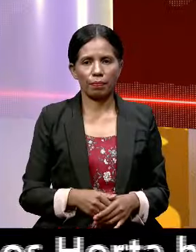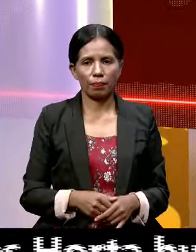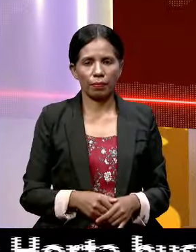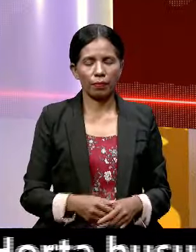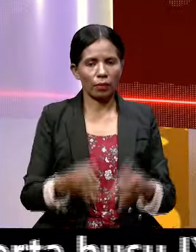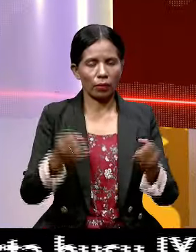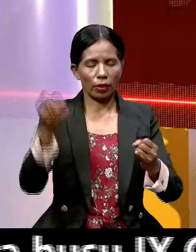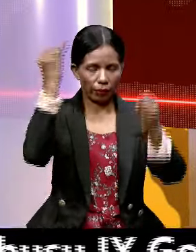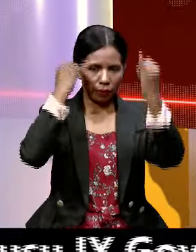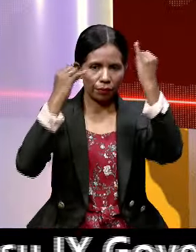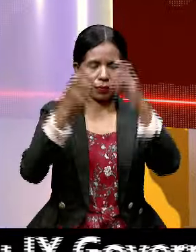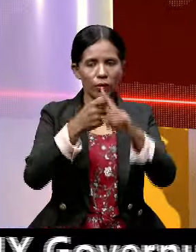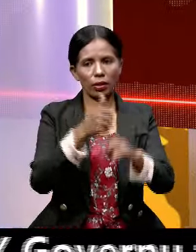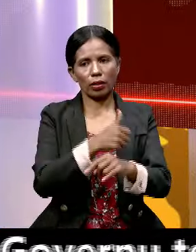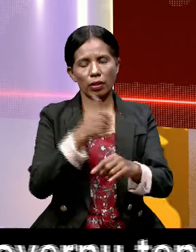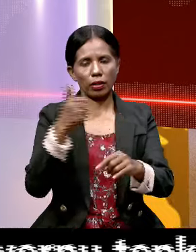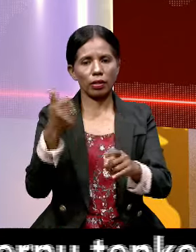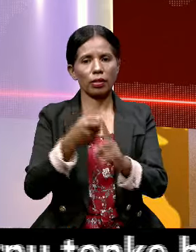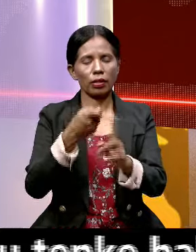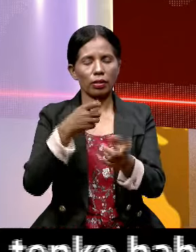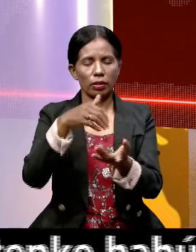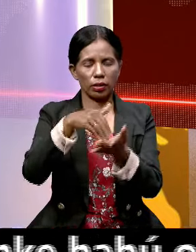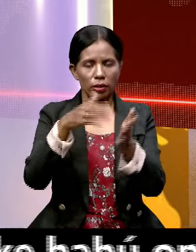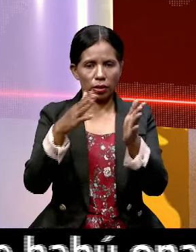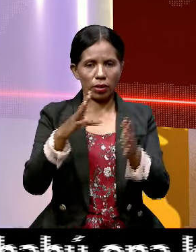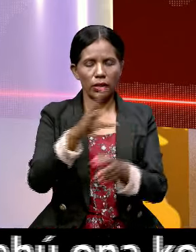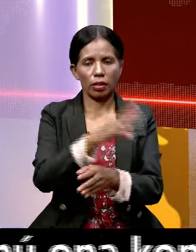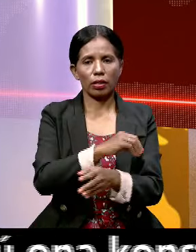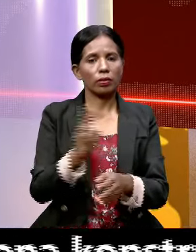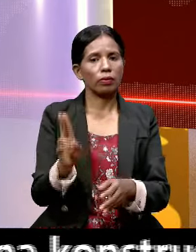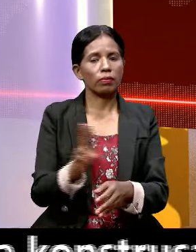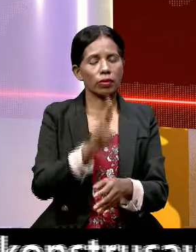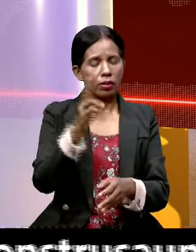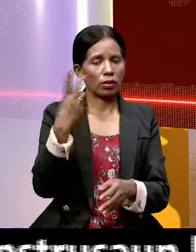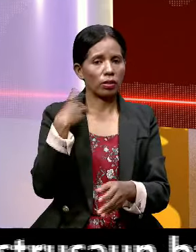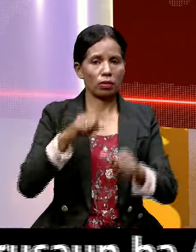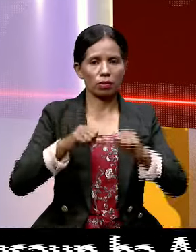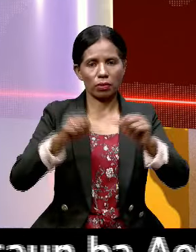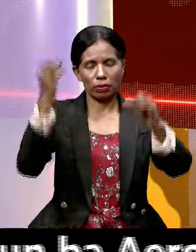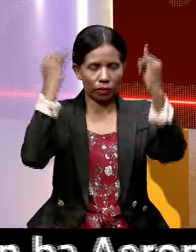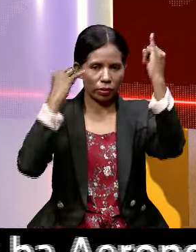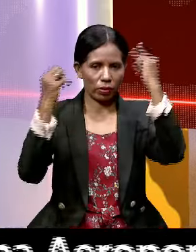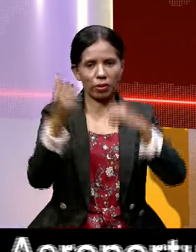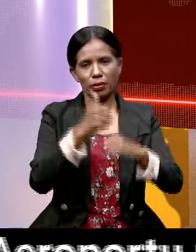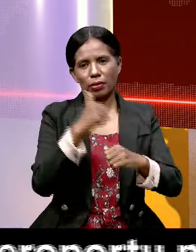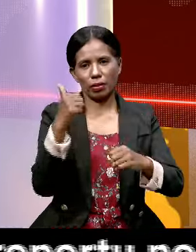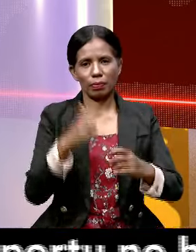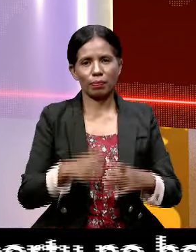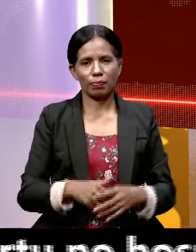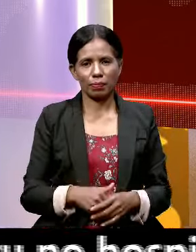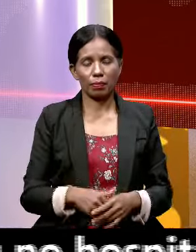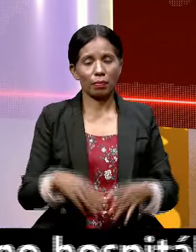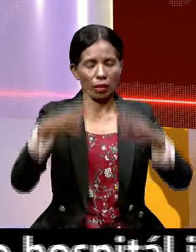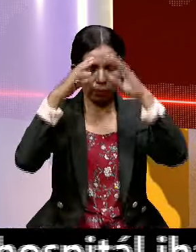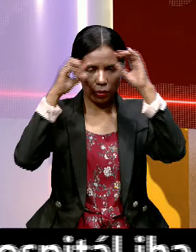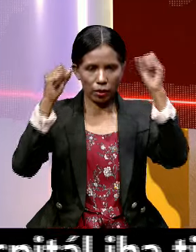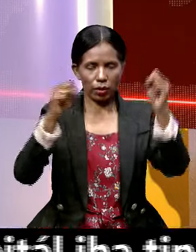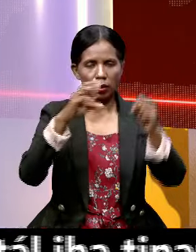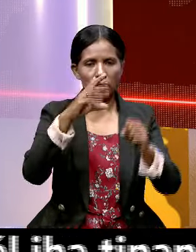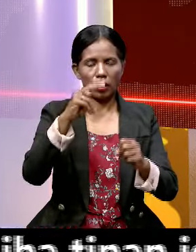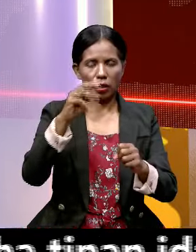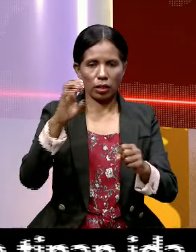E nem aqui informação se alumni Institut Pertanian Bogor Universitas. E te conto informação seluk. Presidente Sene Hamutu